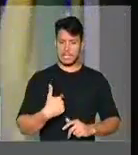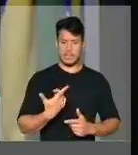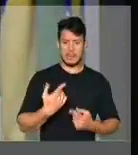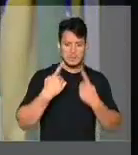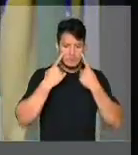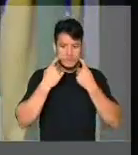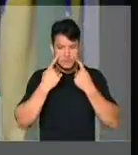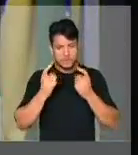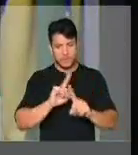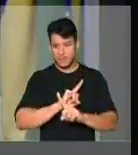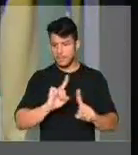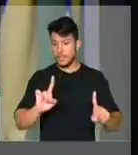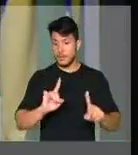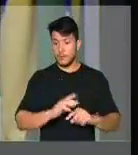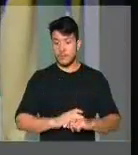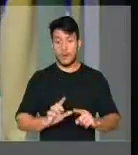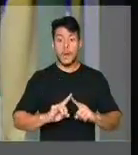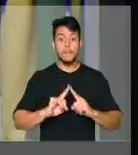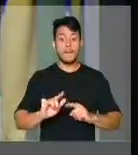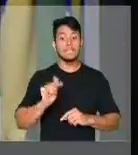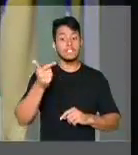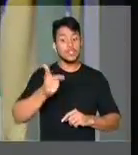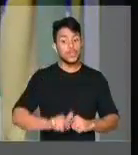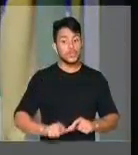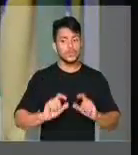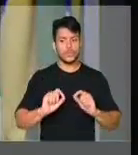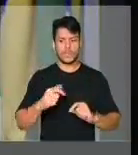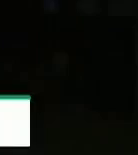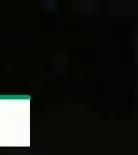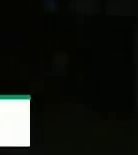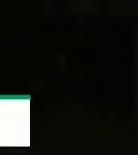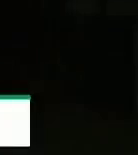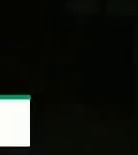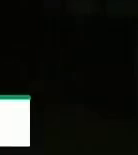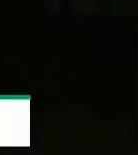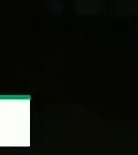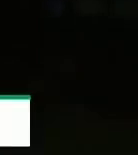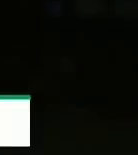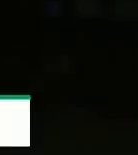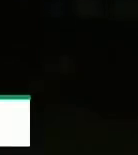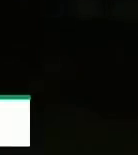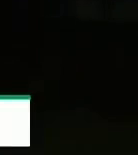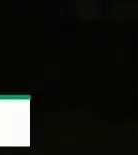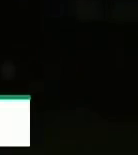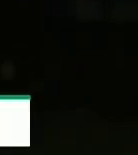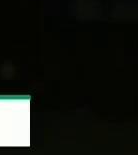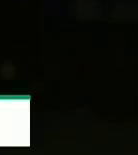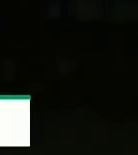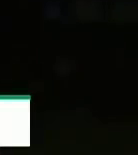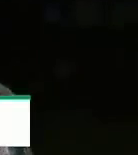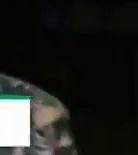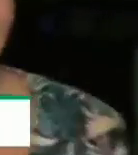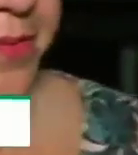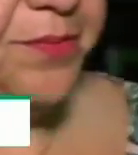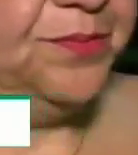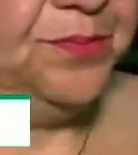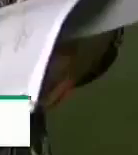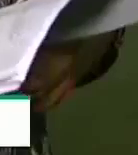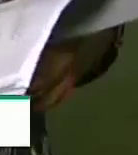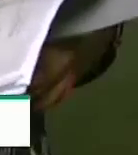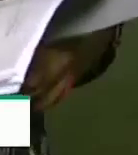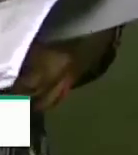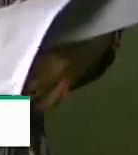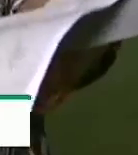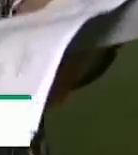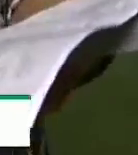me lamentando. E repito, não tenho medo de... Laura Carneiro ampliou o alcance do projeto original do